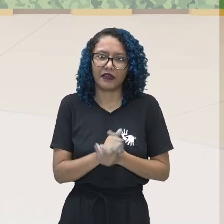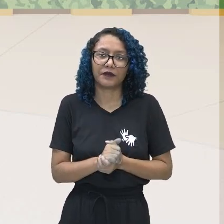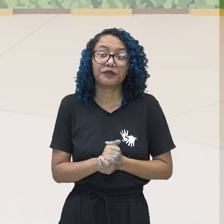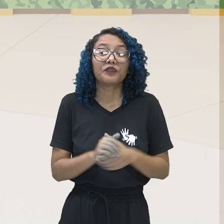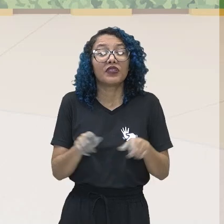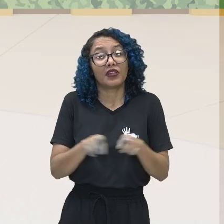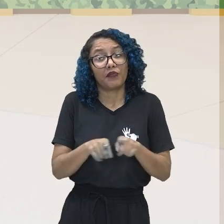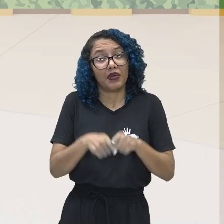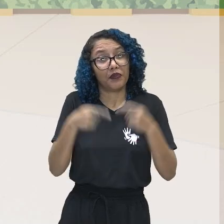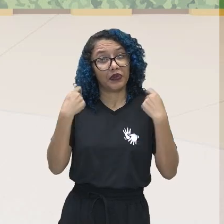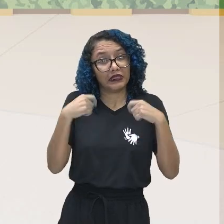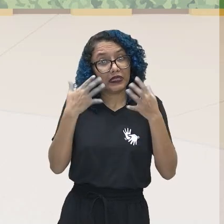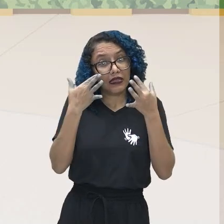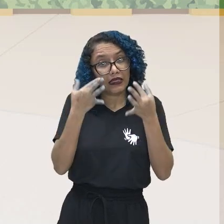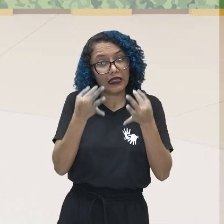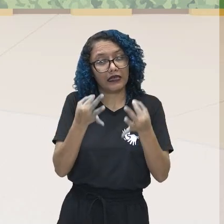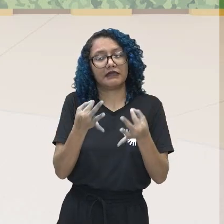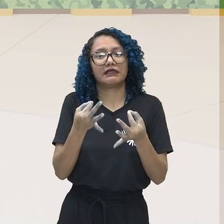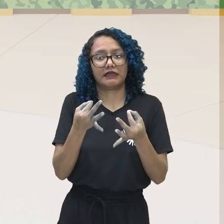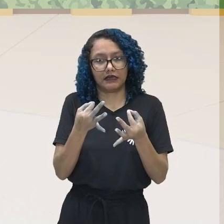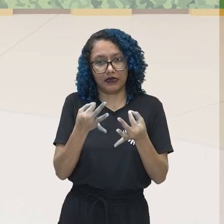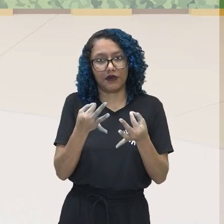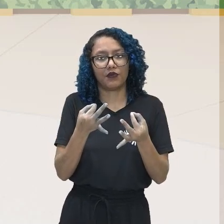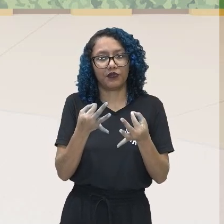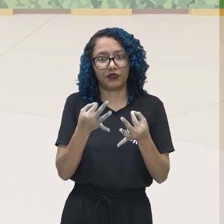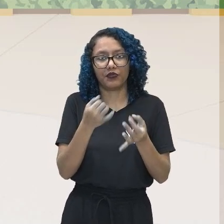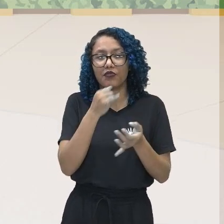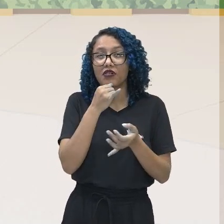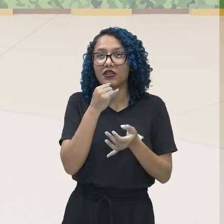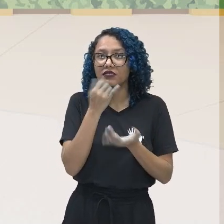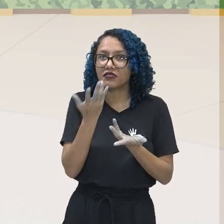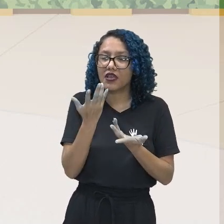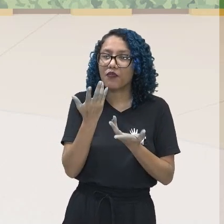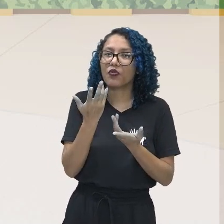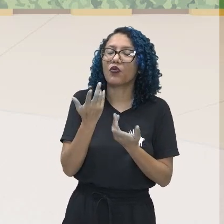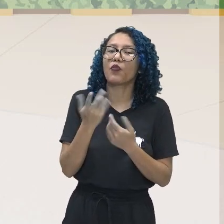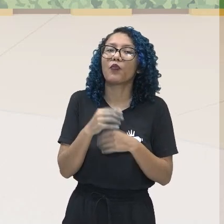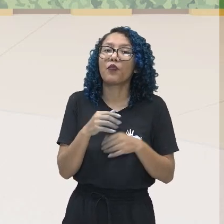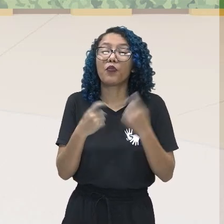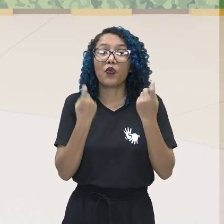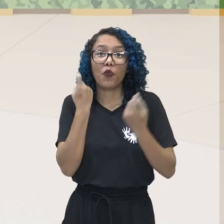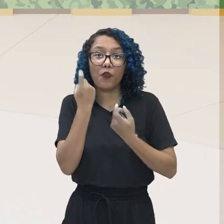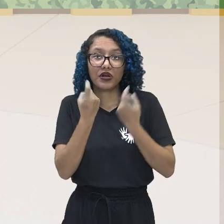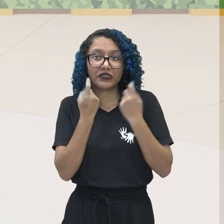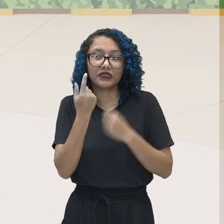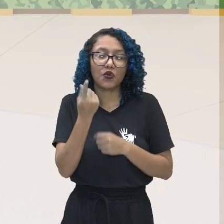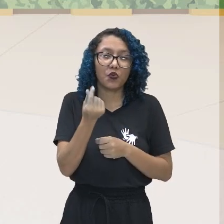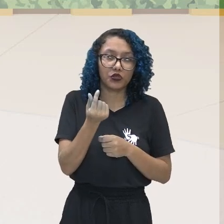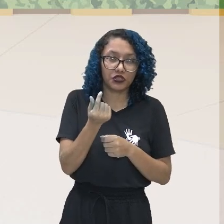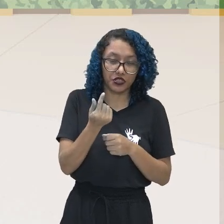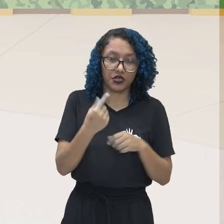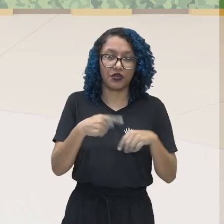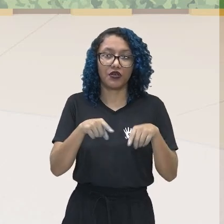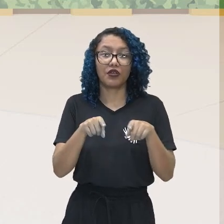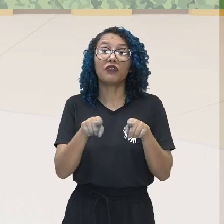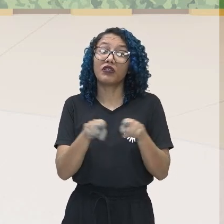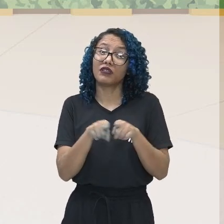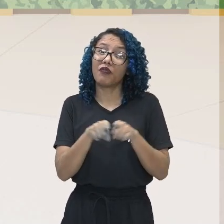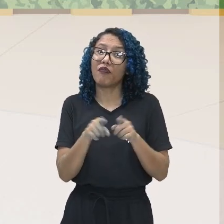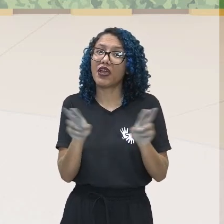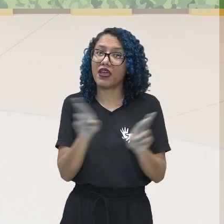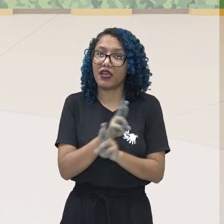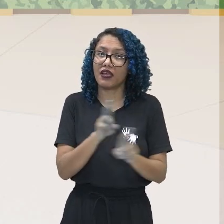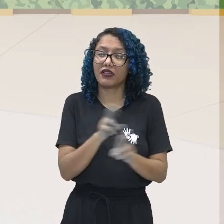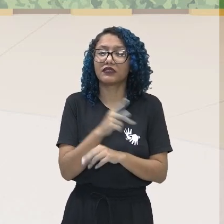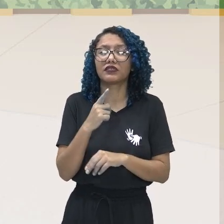aí com a questão financeira, mas também ela está atrelada à comida, o que